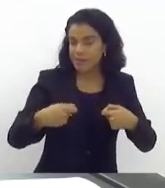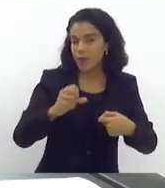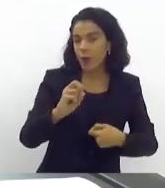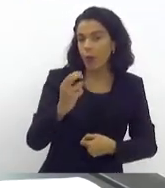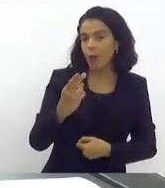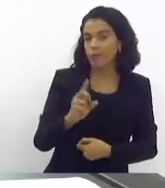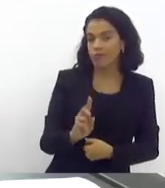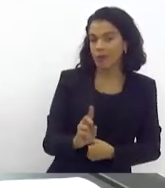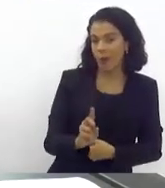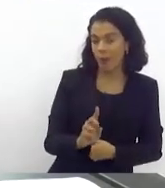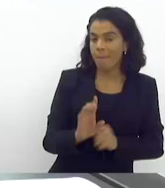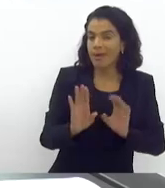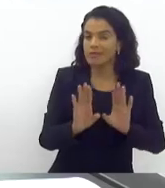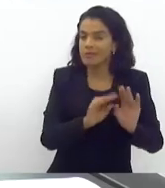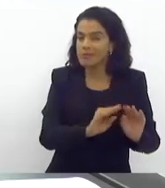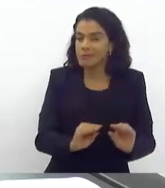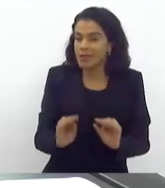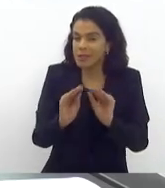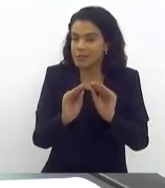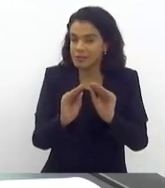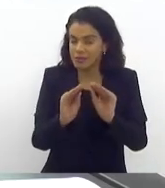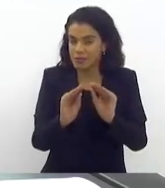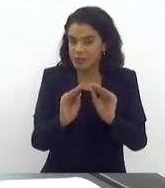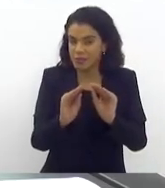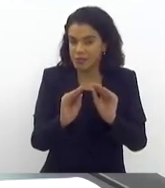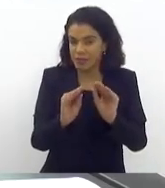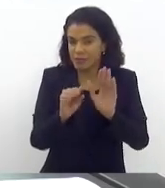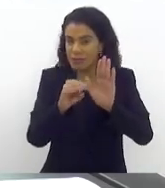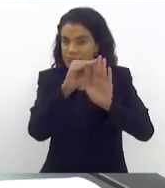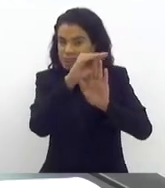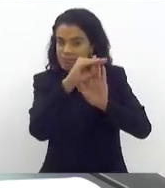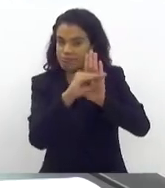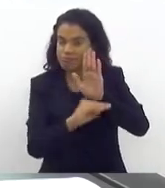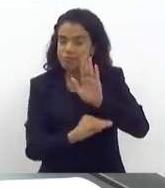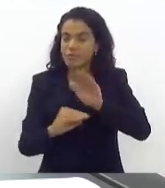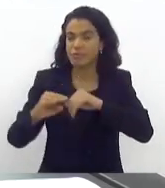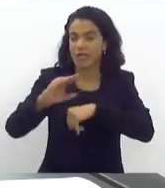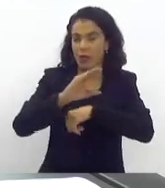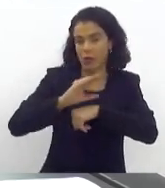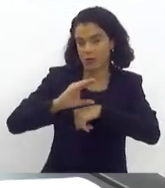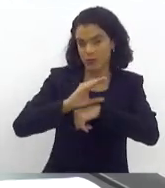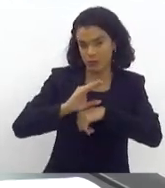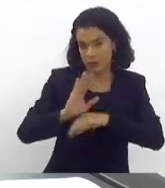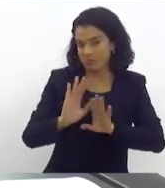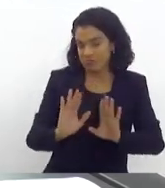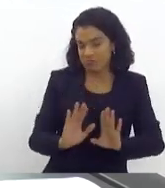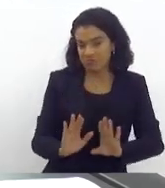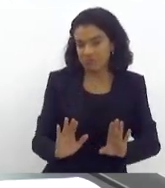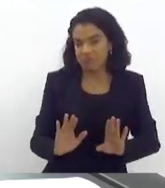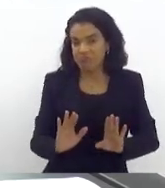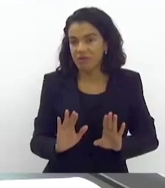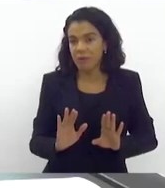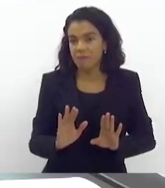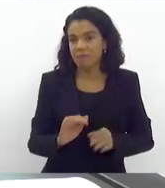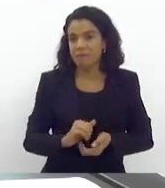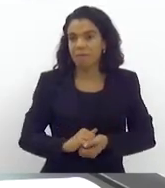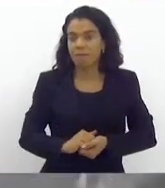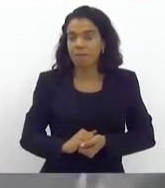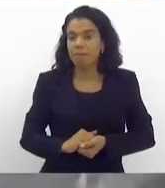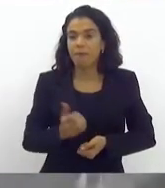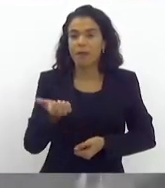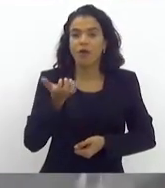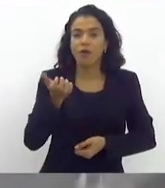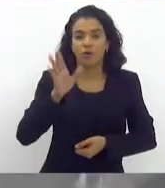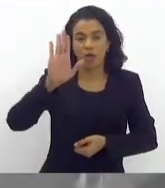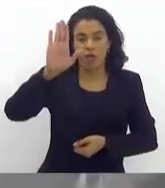mas não mexe na questão da constitucionalidade. Ele está em primeiro aqui? Não mexe na questão da constitucionalidade, mas do mérito.